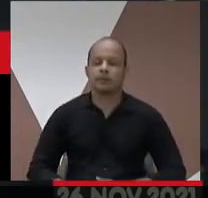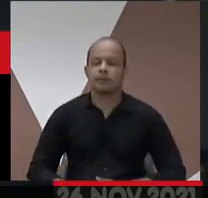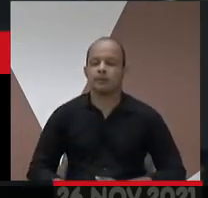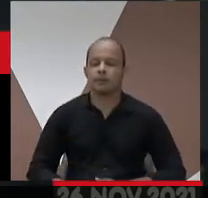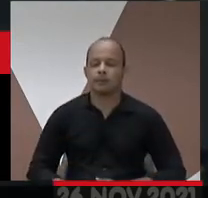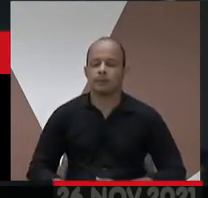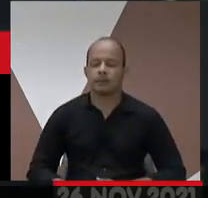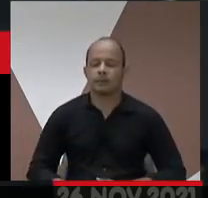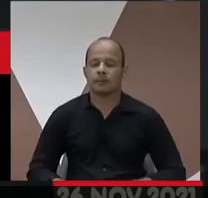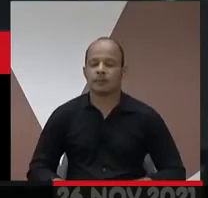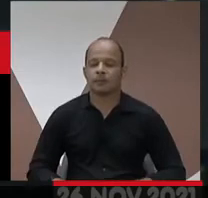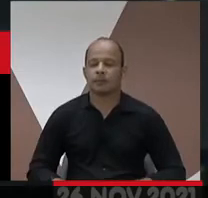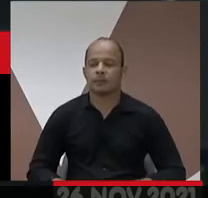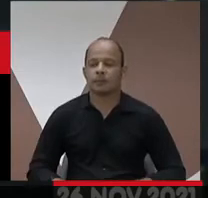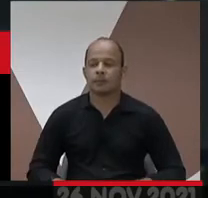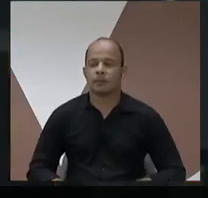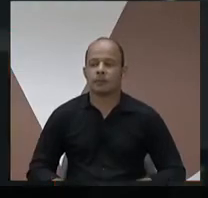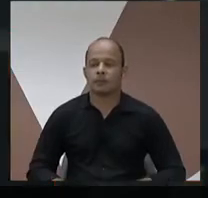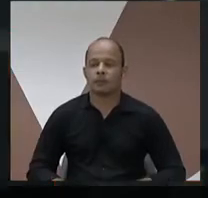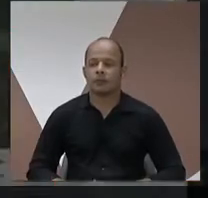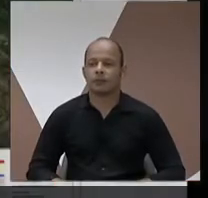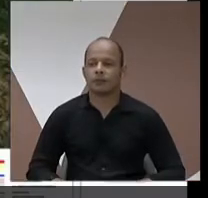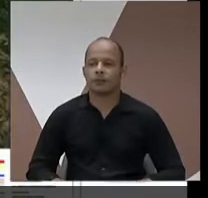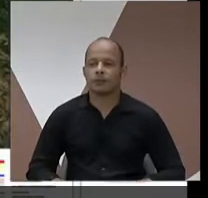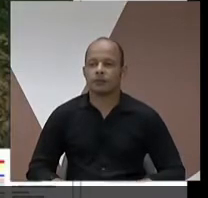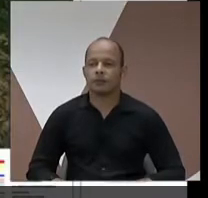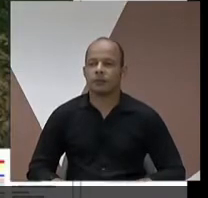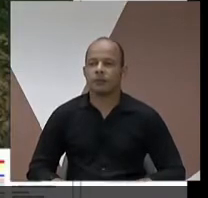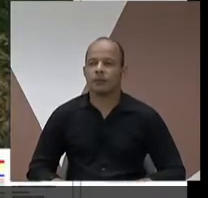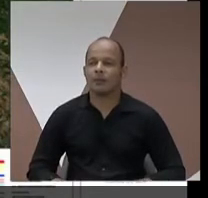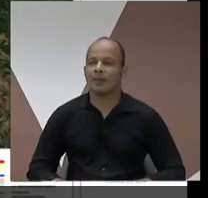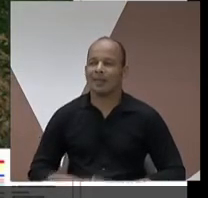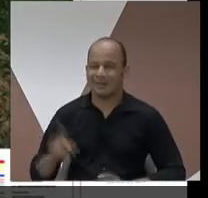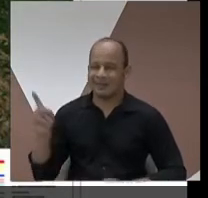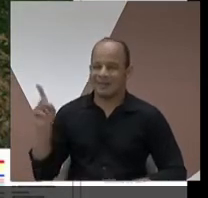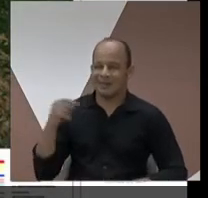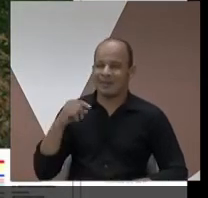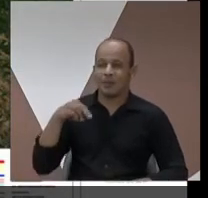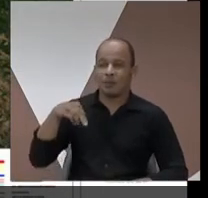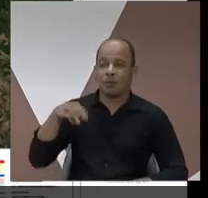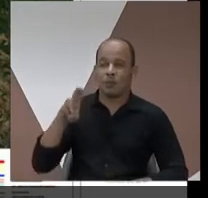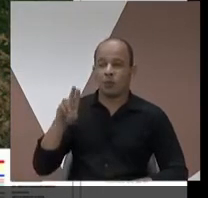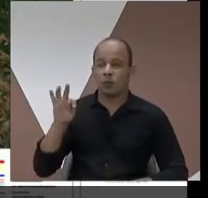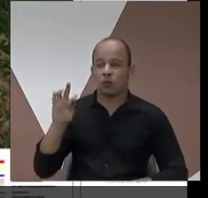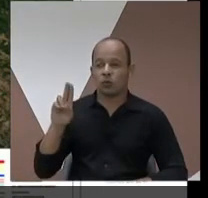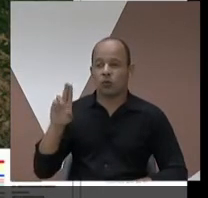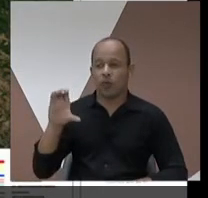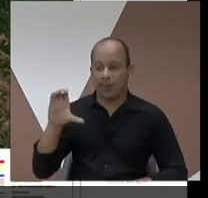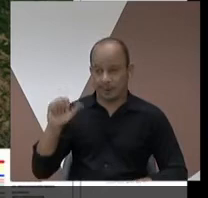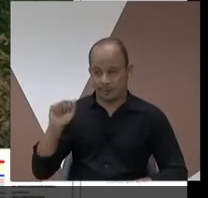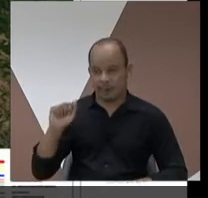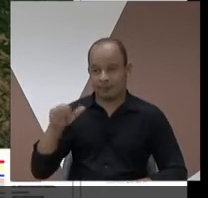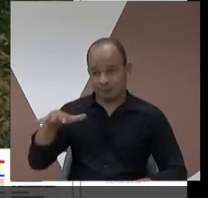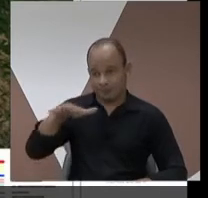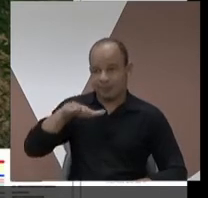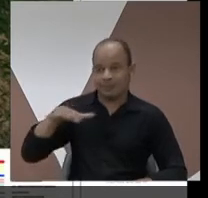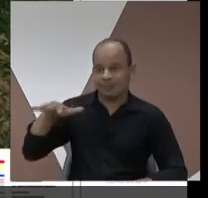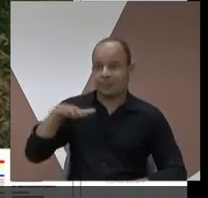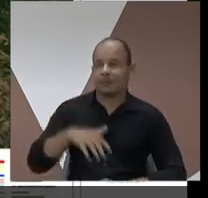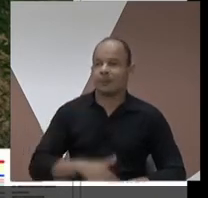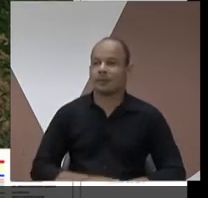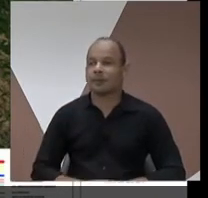aqui em cima, pega lá na Mutuca, aí ambientalista também, tenha presente, que se fizer